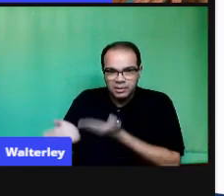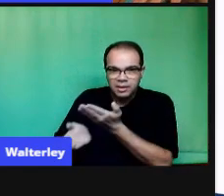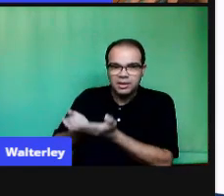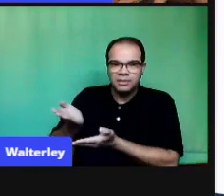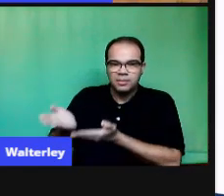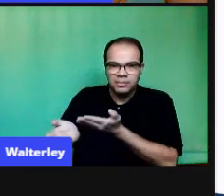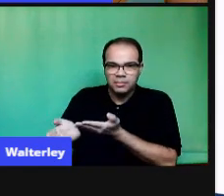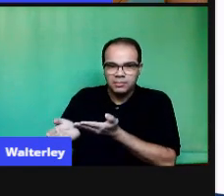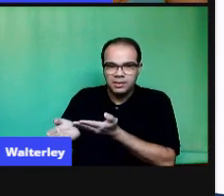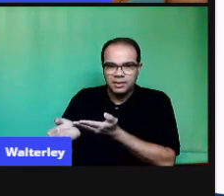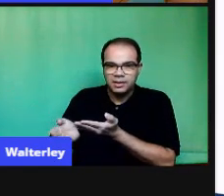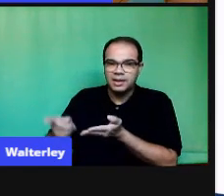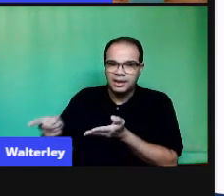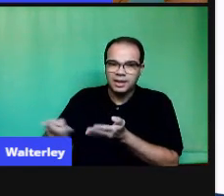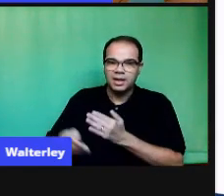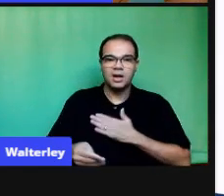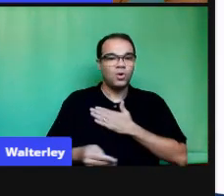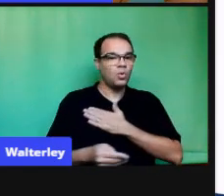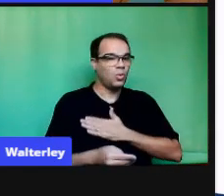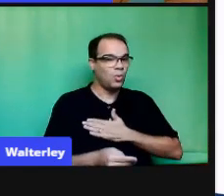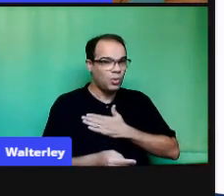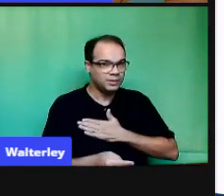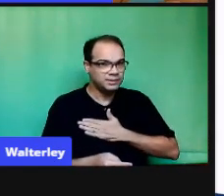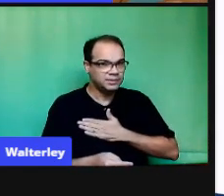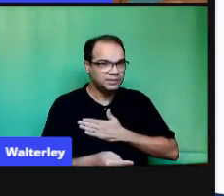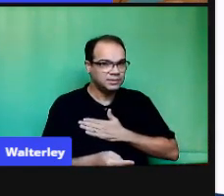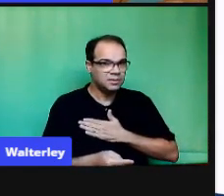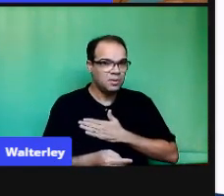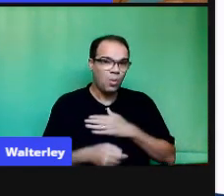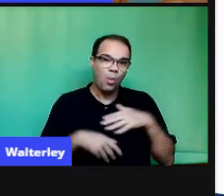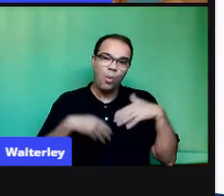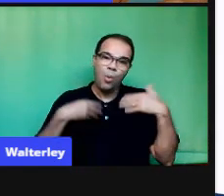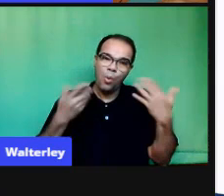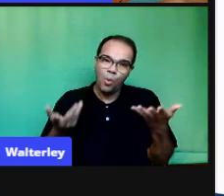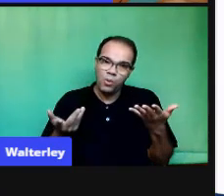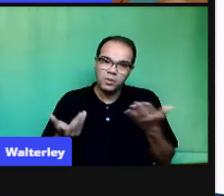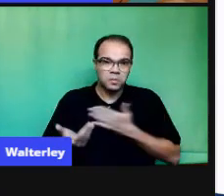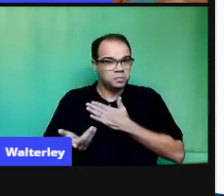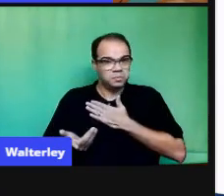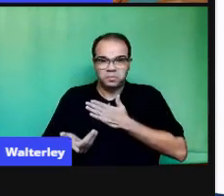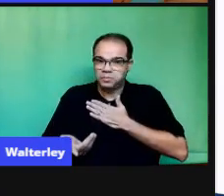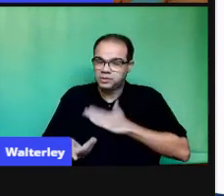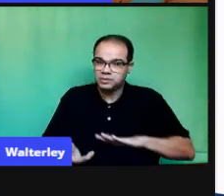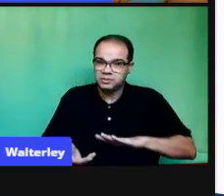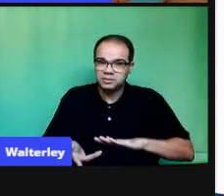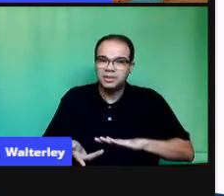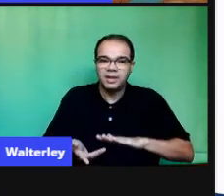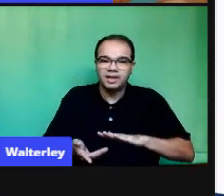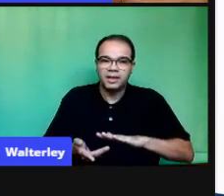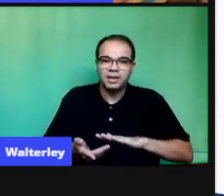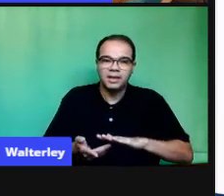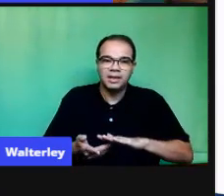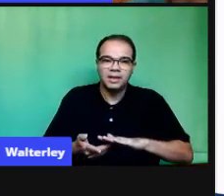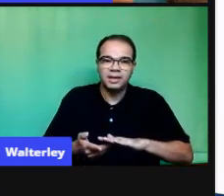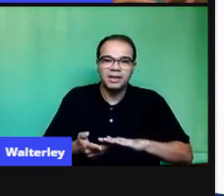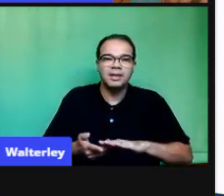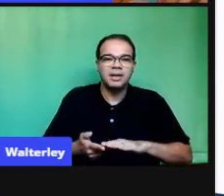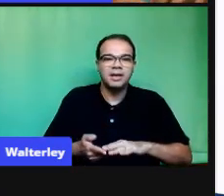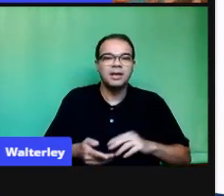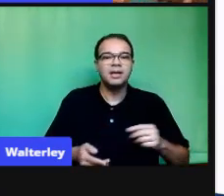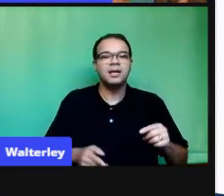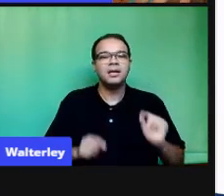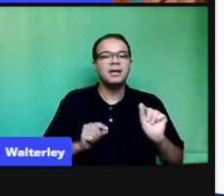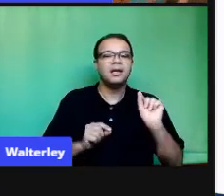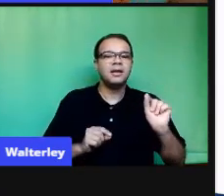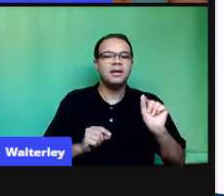faz com que, nessas relações que o animal estabelece com o ambiente e se utilizando dos recursos que nós oferecemos, ele